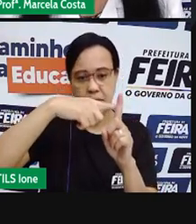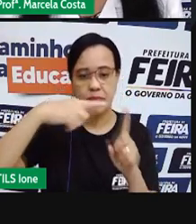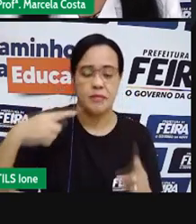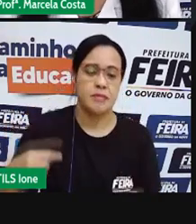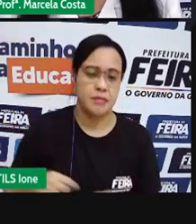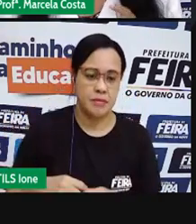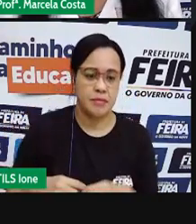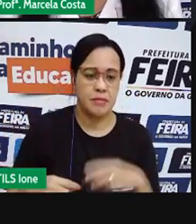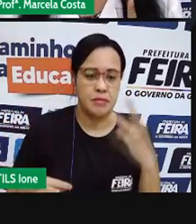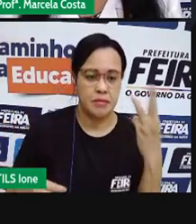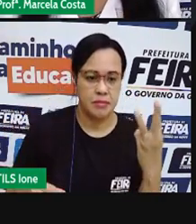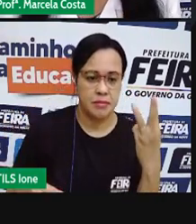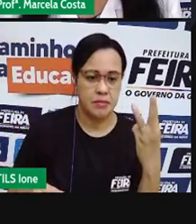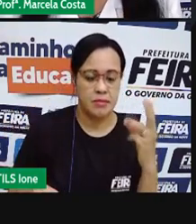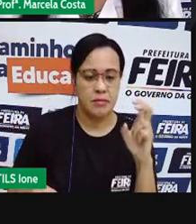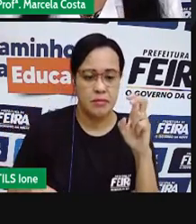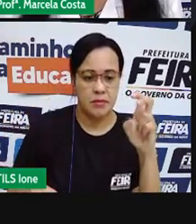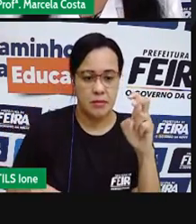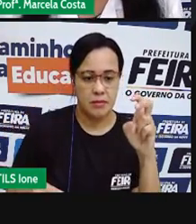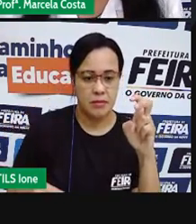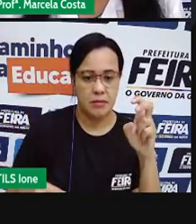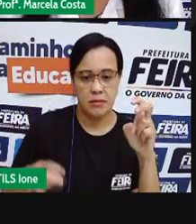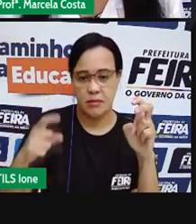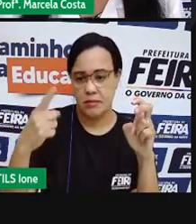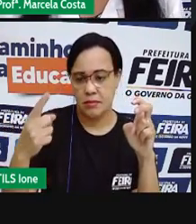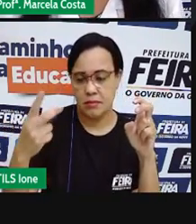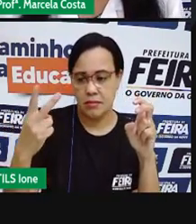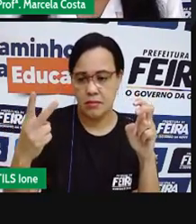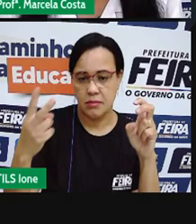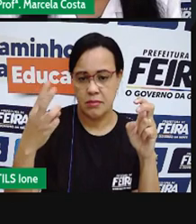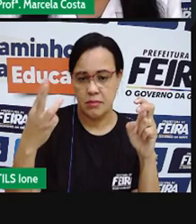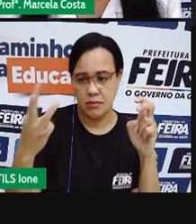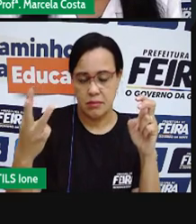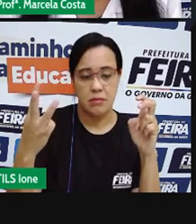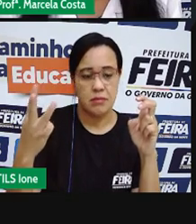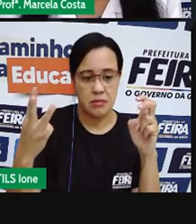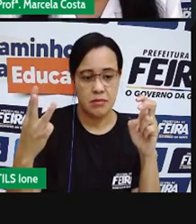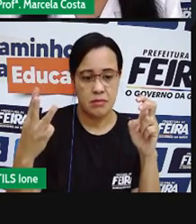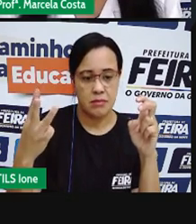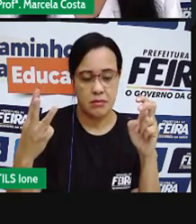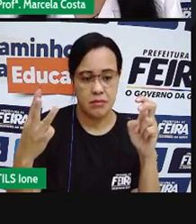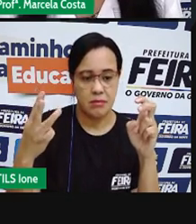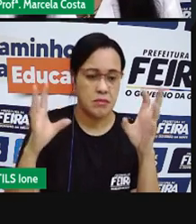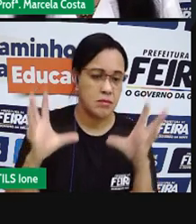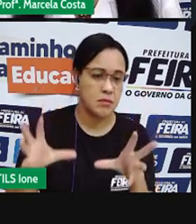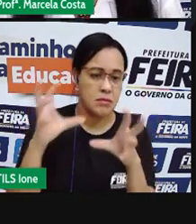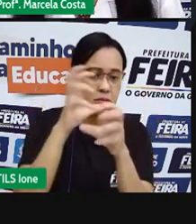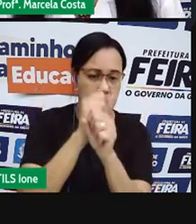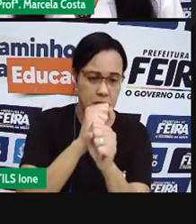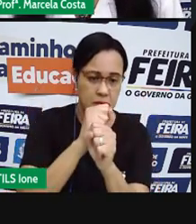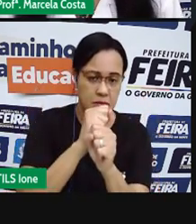Então, mais três. Um, dois, três ovos.